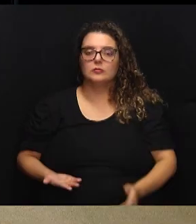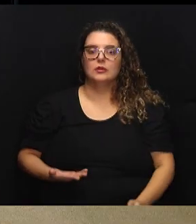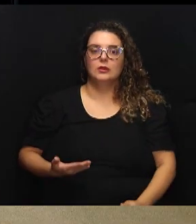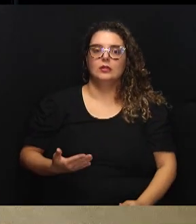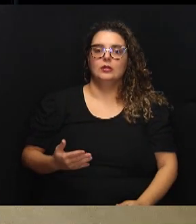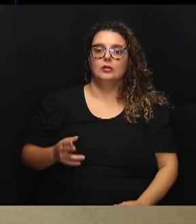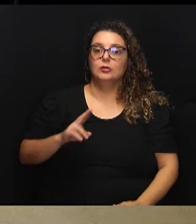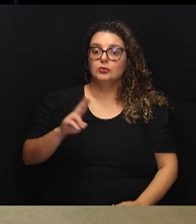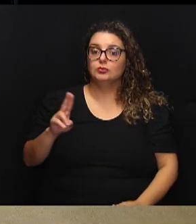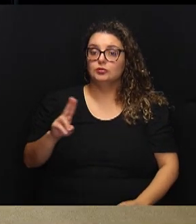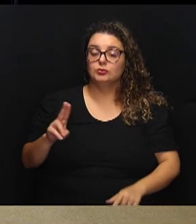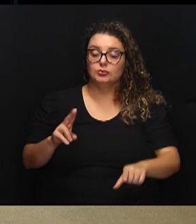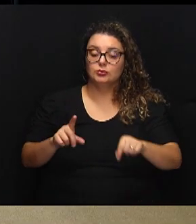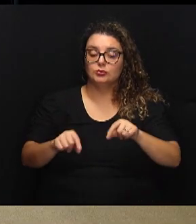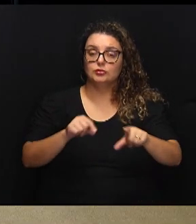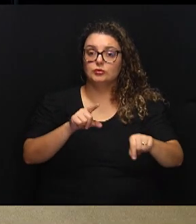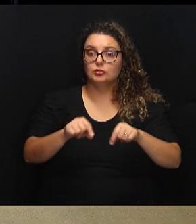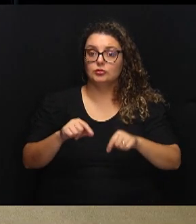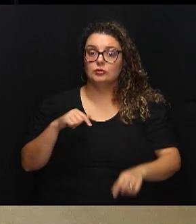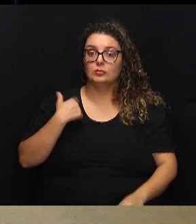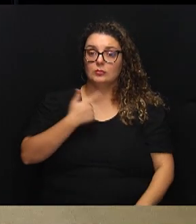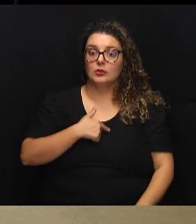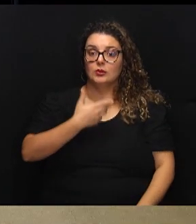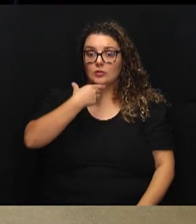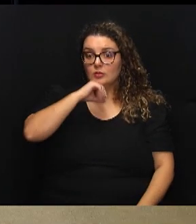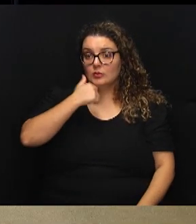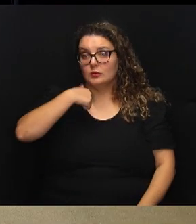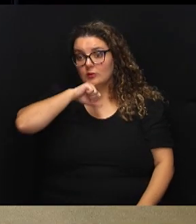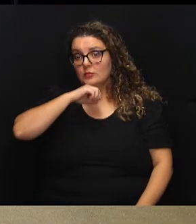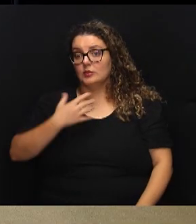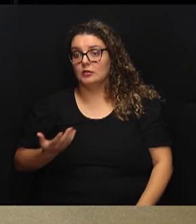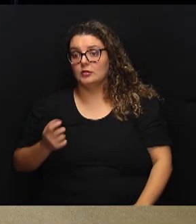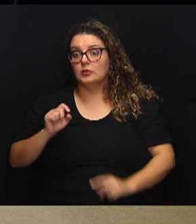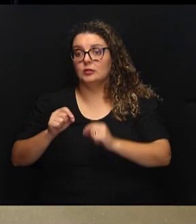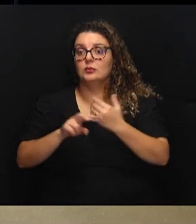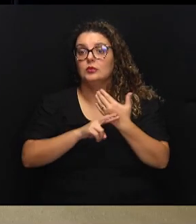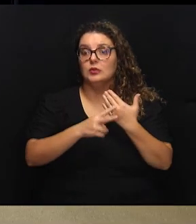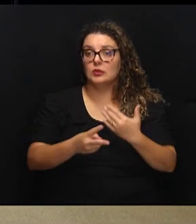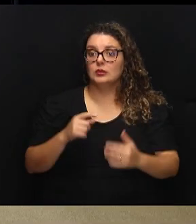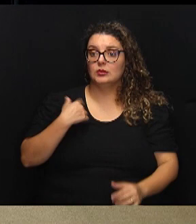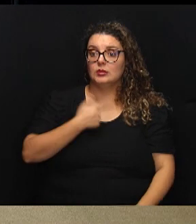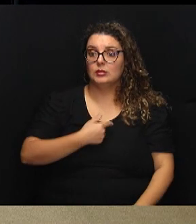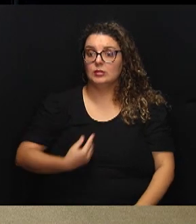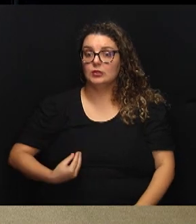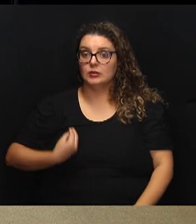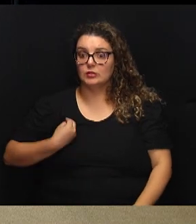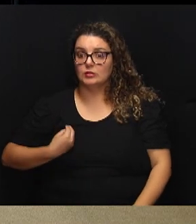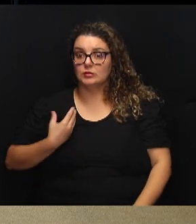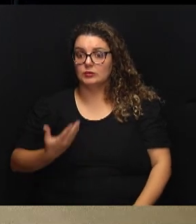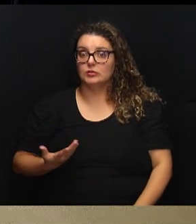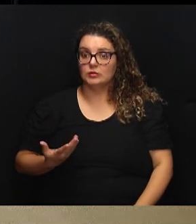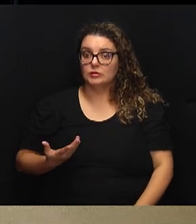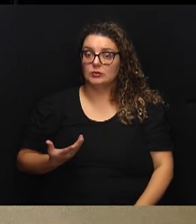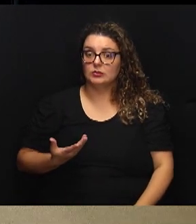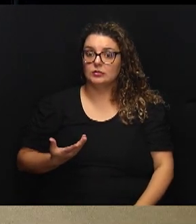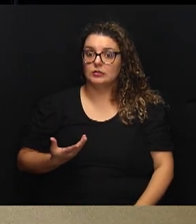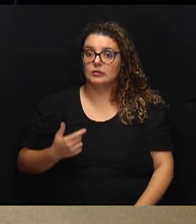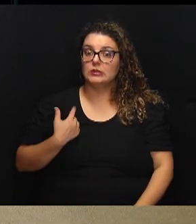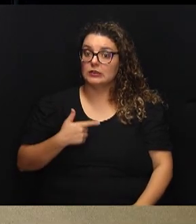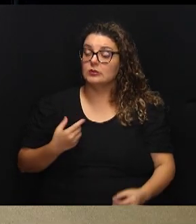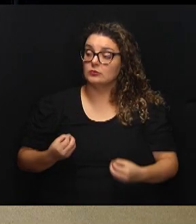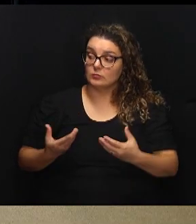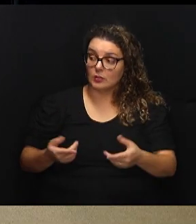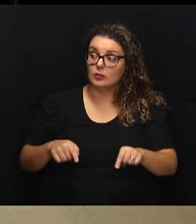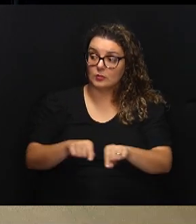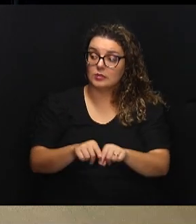são escolhidos pelos nossos pais e o que eles influenciam na nossa vida. E aí a gente pode trazer isso